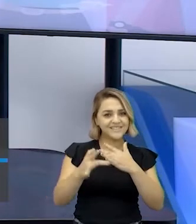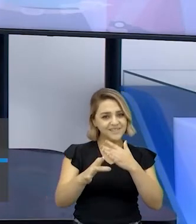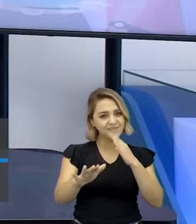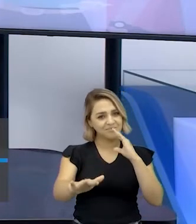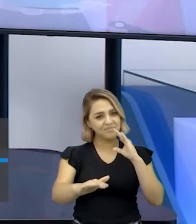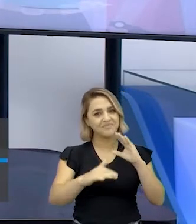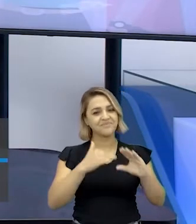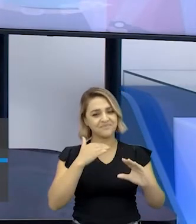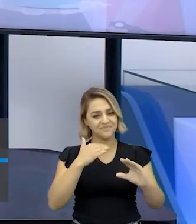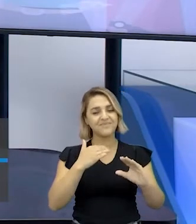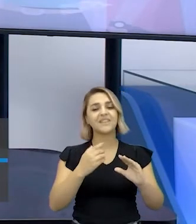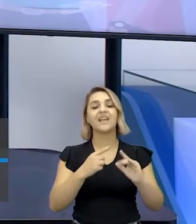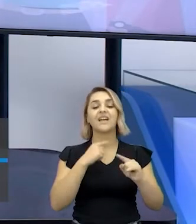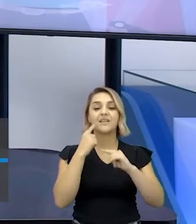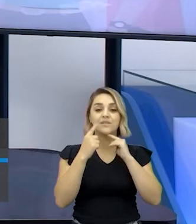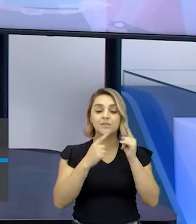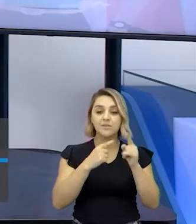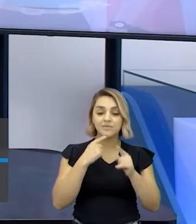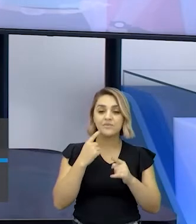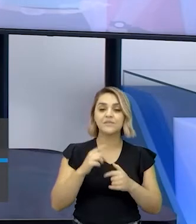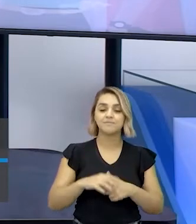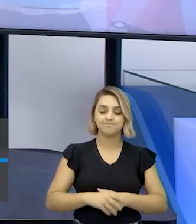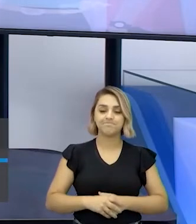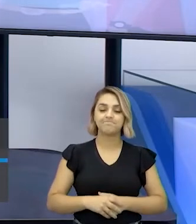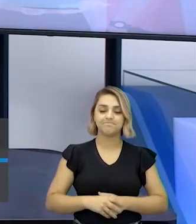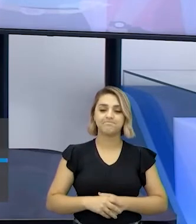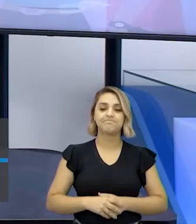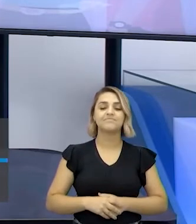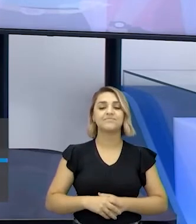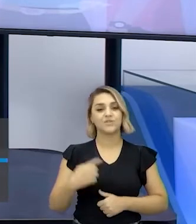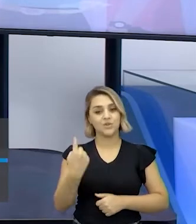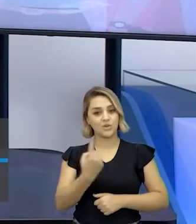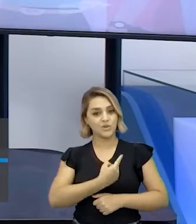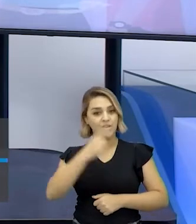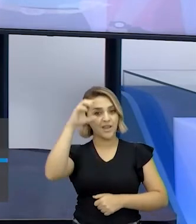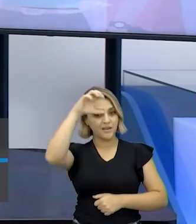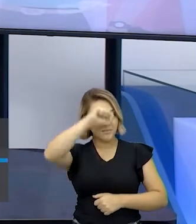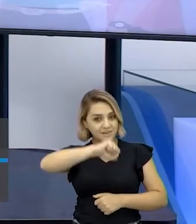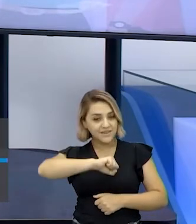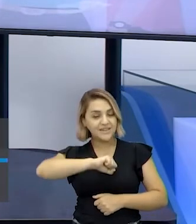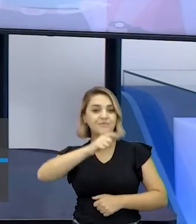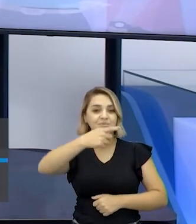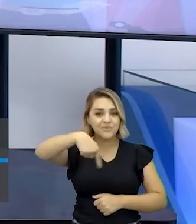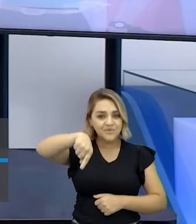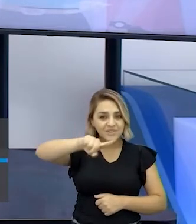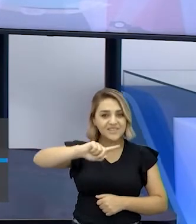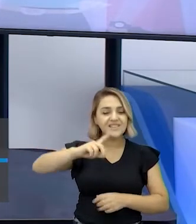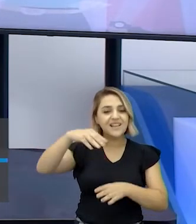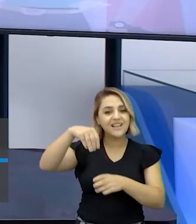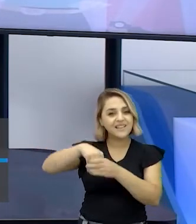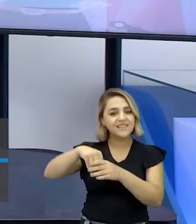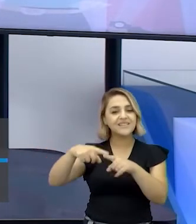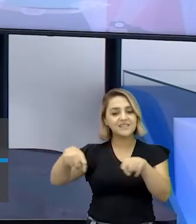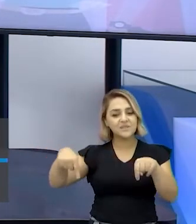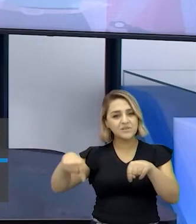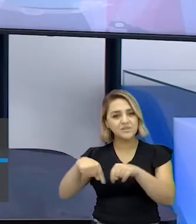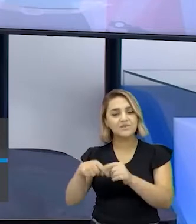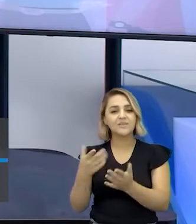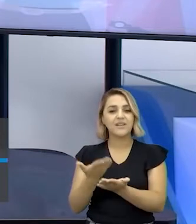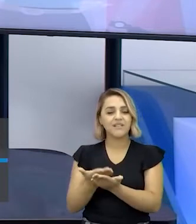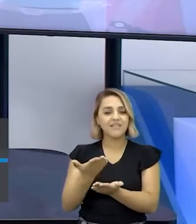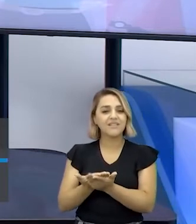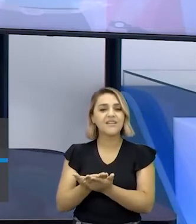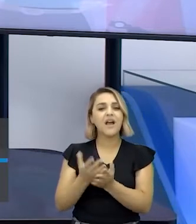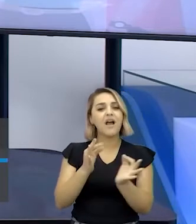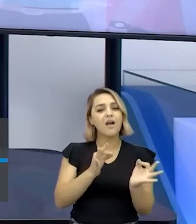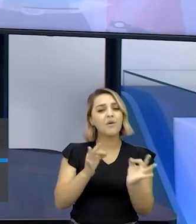E tentando fazer esses links, ok? Com o que nós já vimos aqui, com o que vocês estão vendo na sala de aula física aí, no dia a